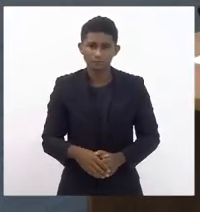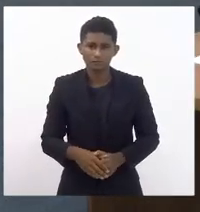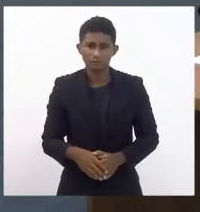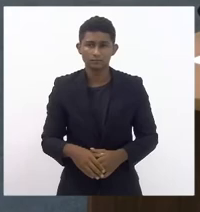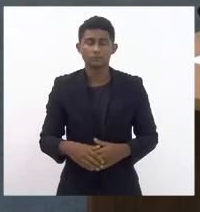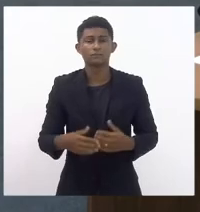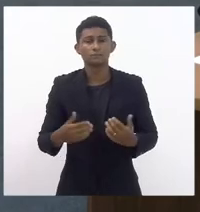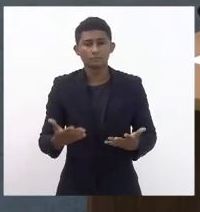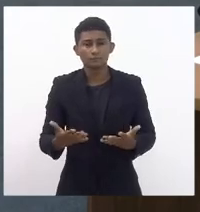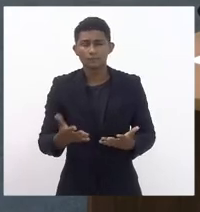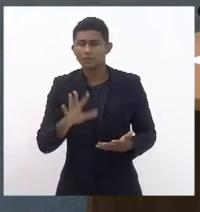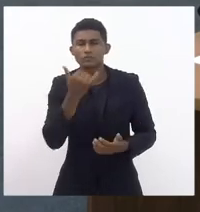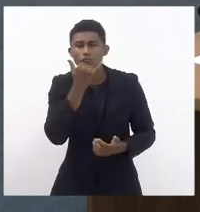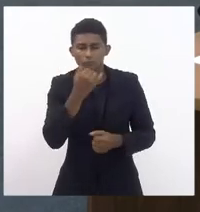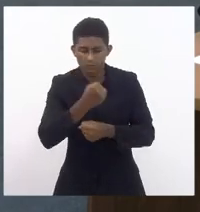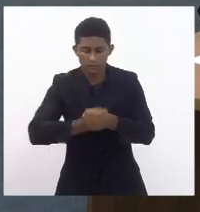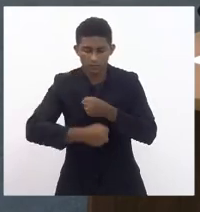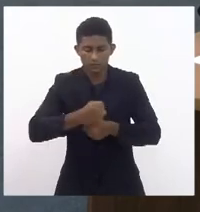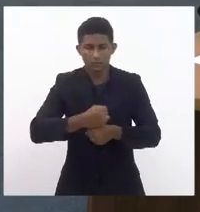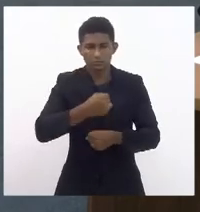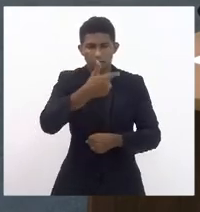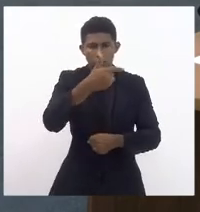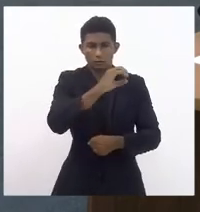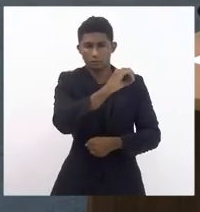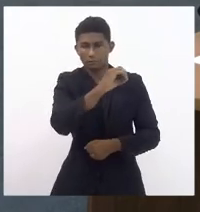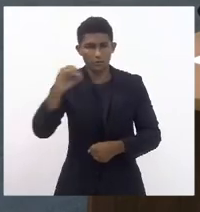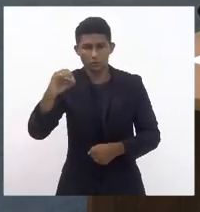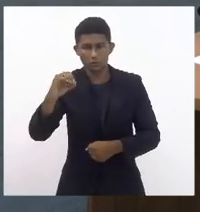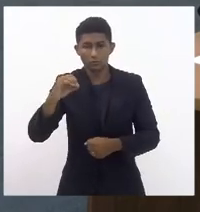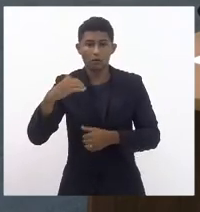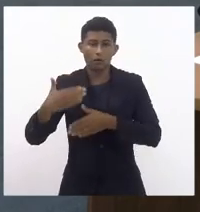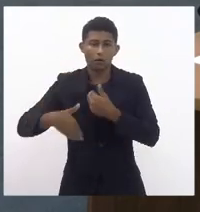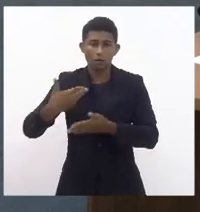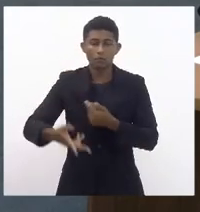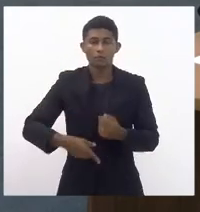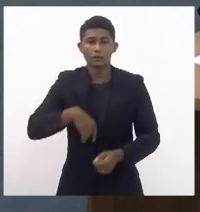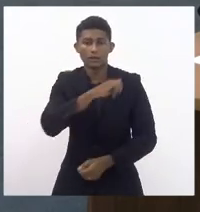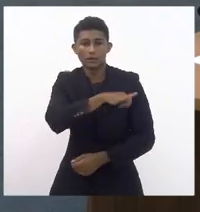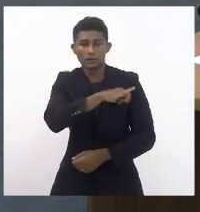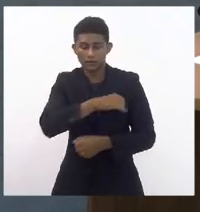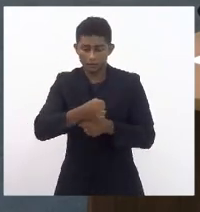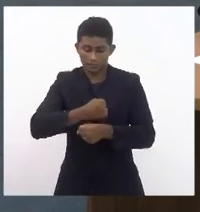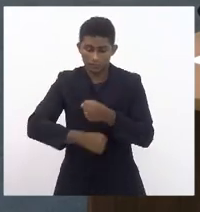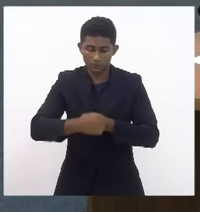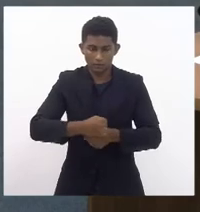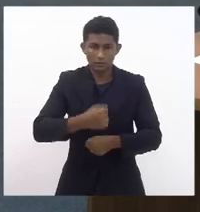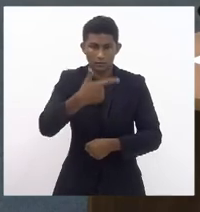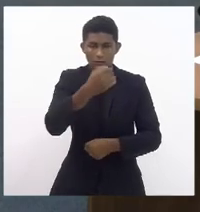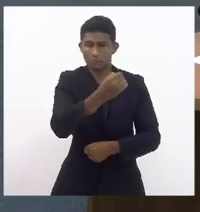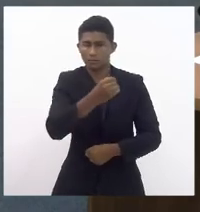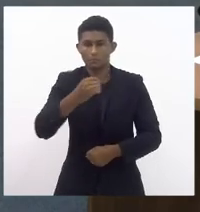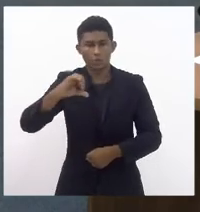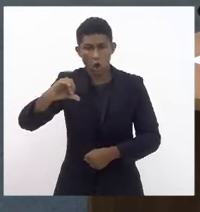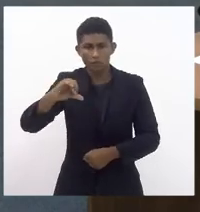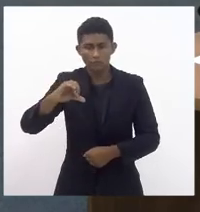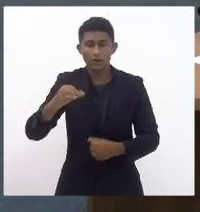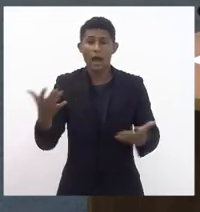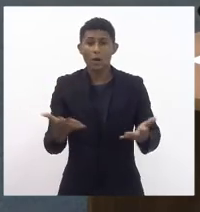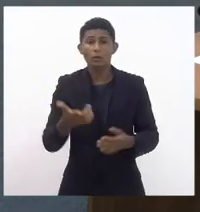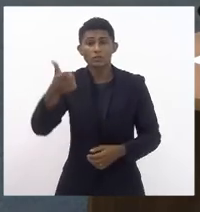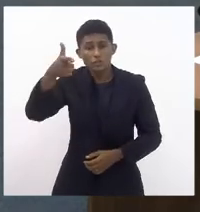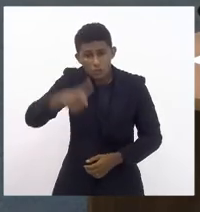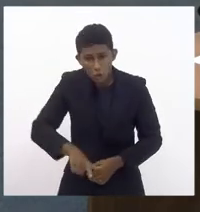é de dois mil perdão o estado Janeiro só fez o seu em 2009 quando o primeiro plano já estava esperando e agora tá repetindo